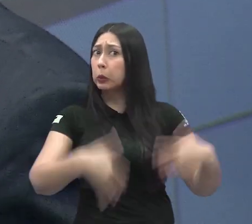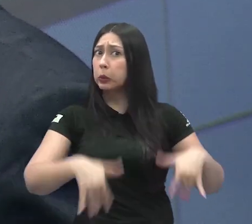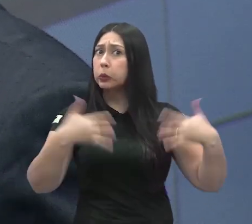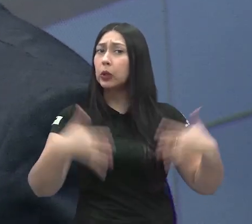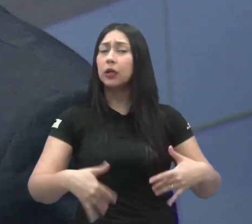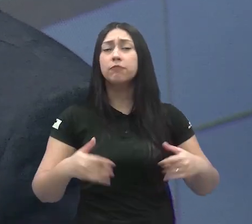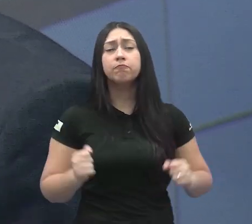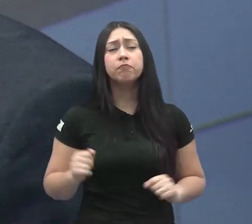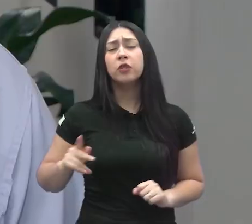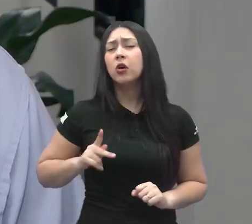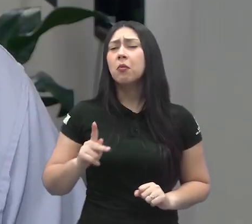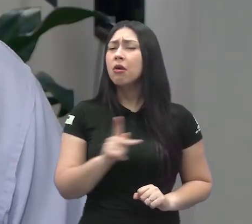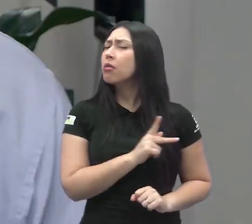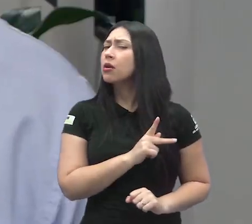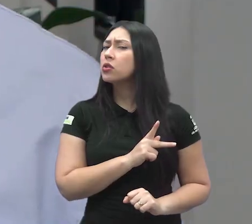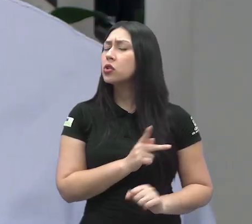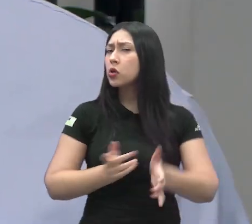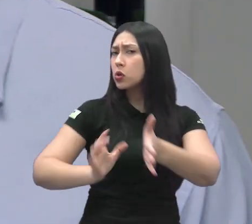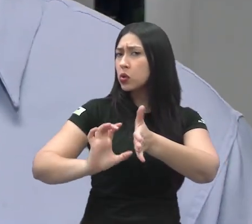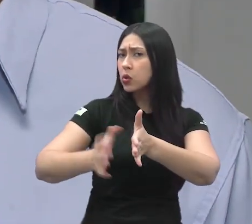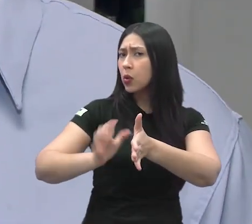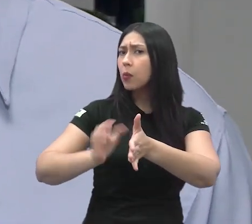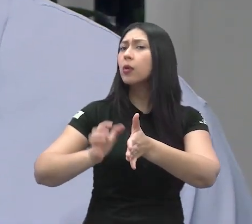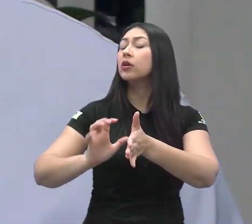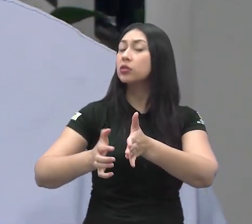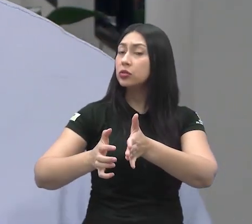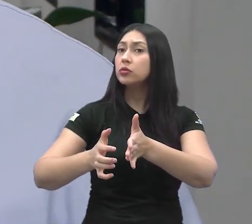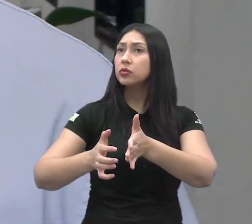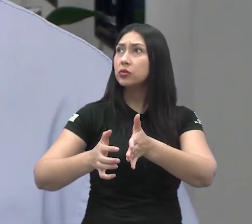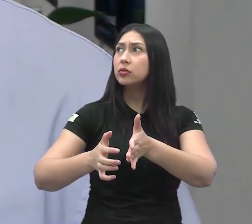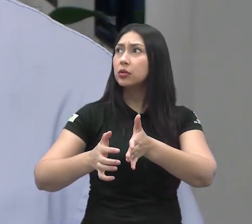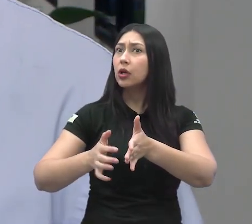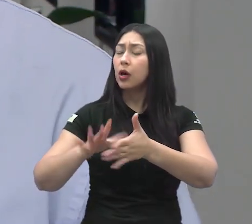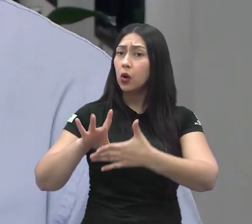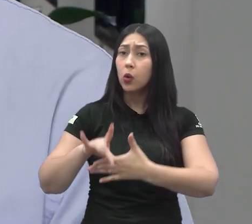responsabilidade ainda maior. O presidente de um partido, ela